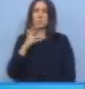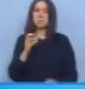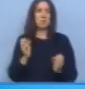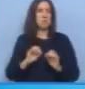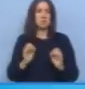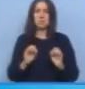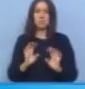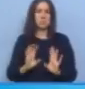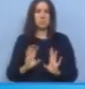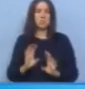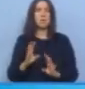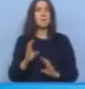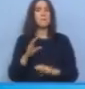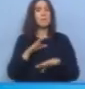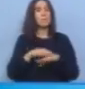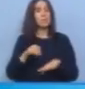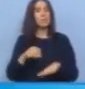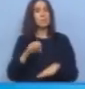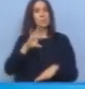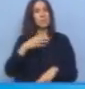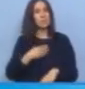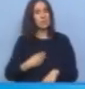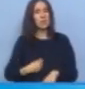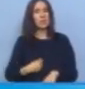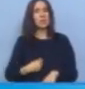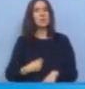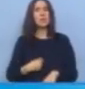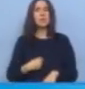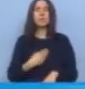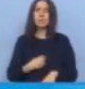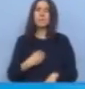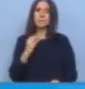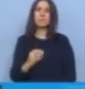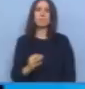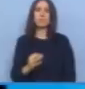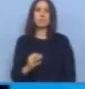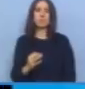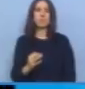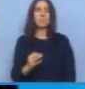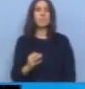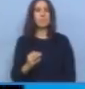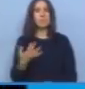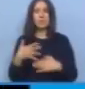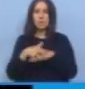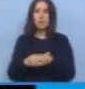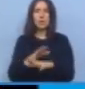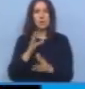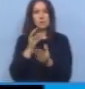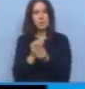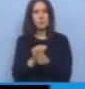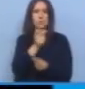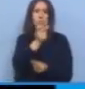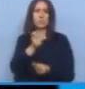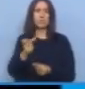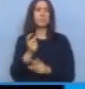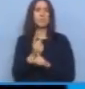nada disso e por isso gostei do país e gostei mesmo de integrar com estas